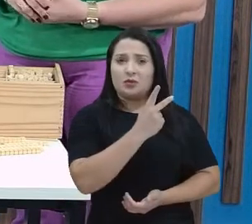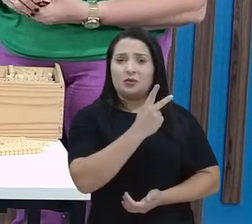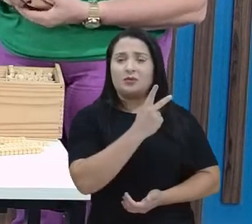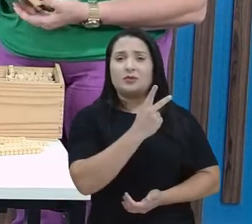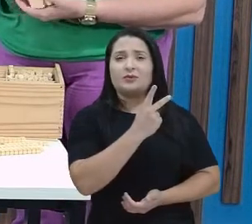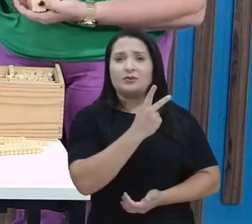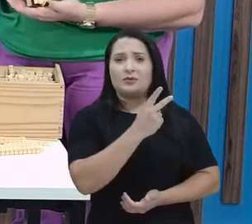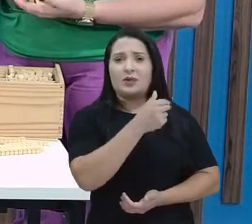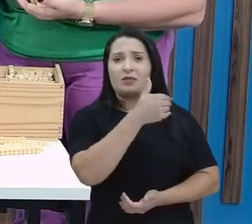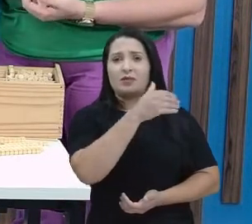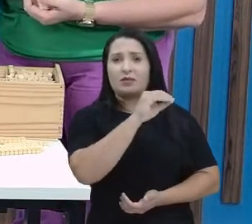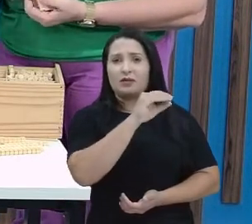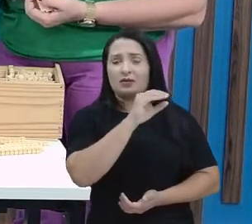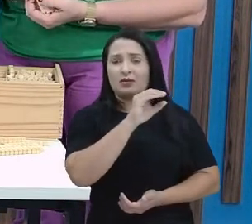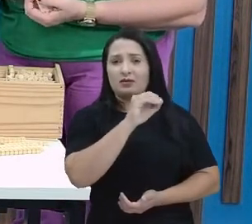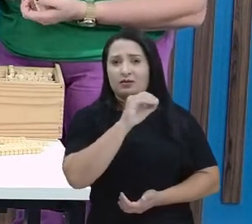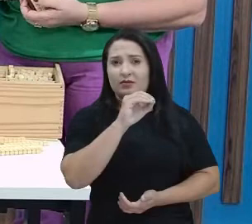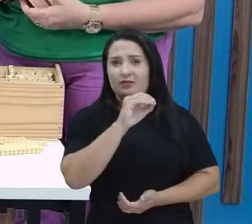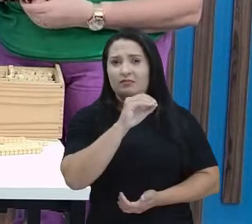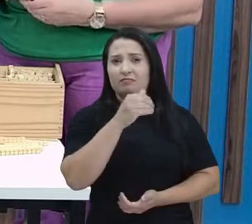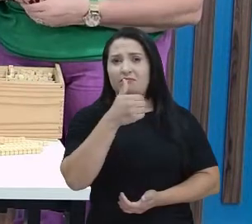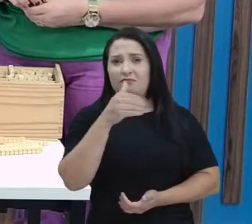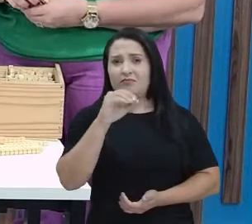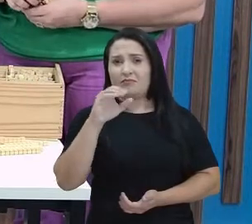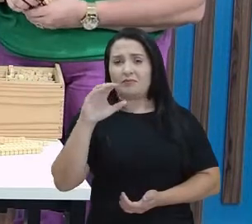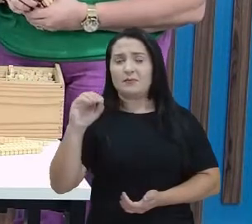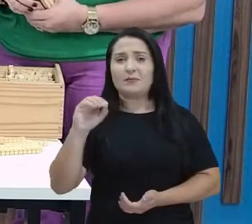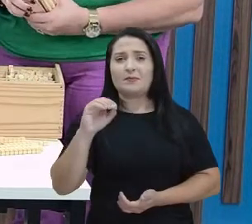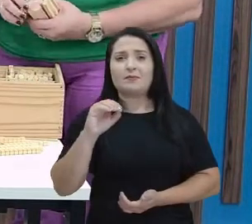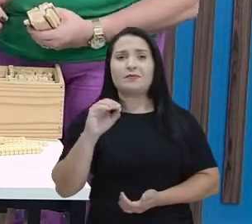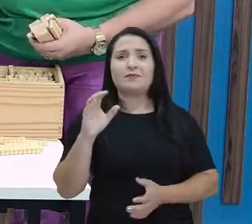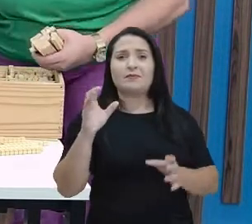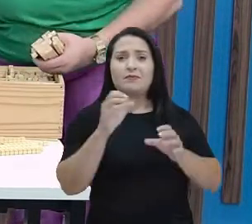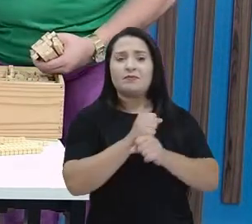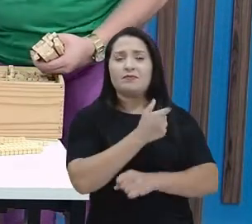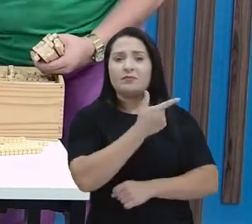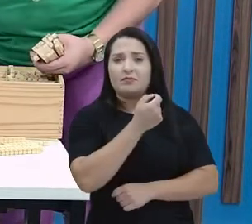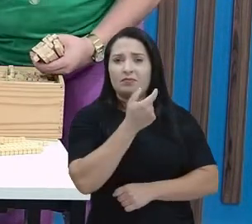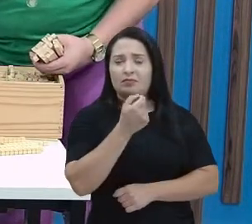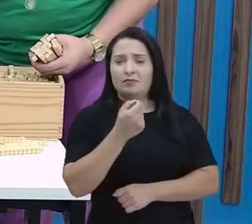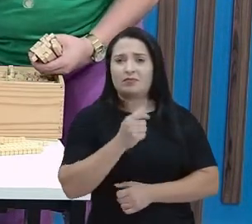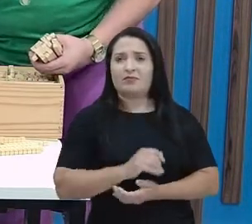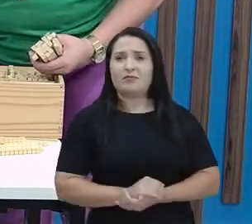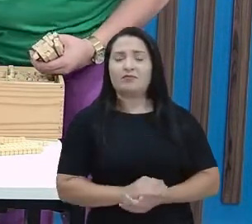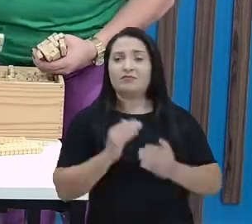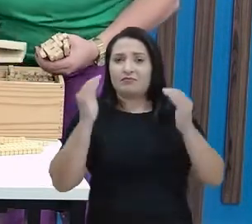duas centenas. Né? Vamos agora para o próximo número. Vamos.